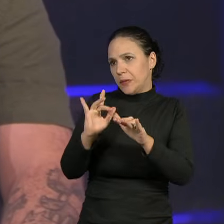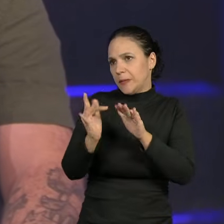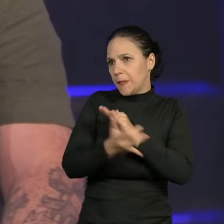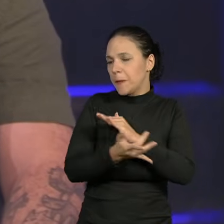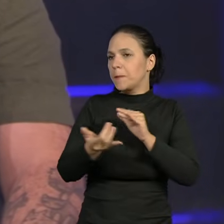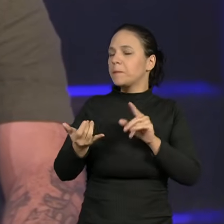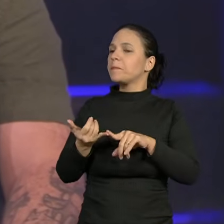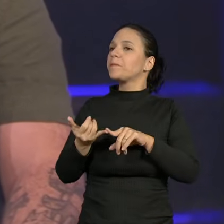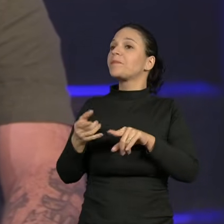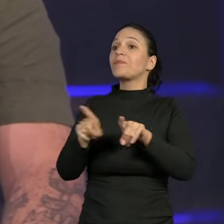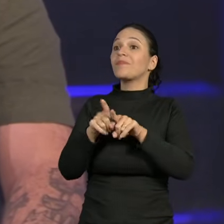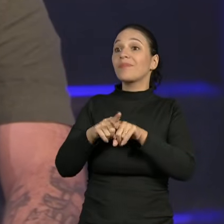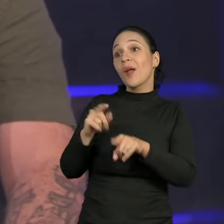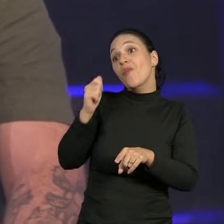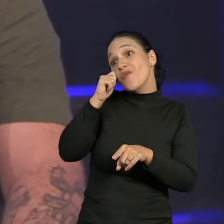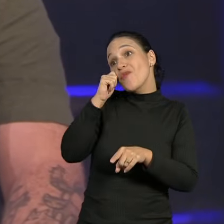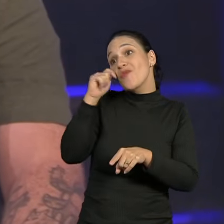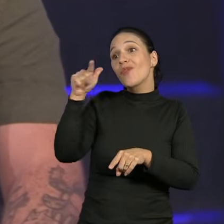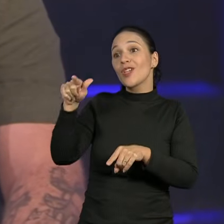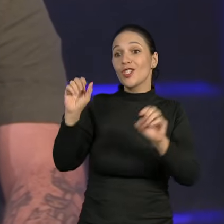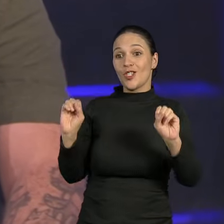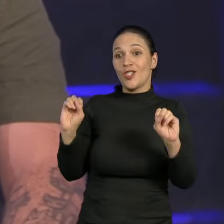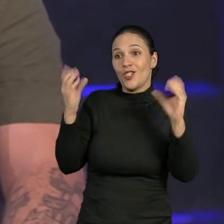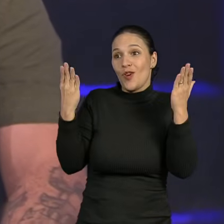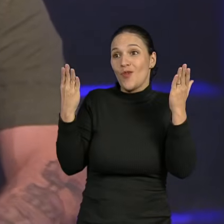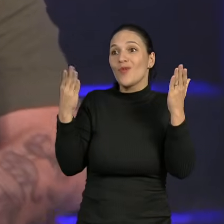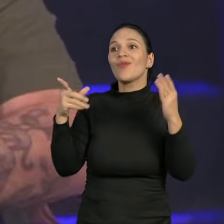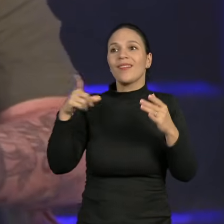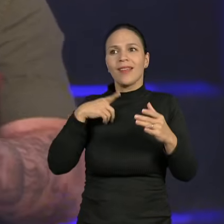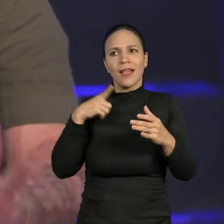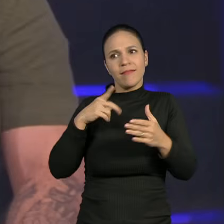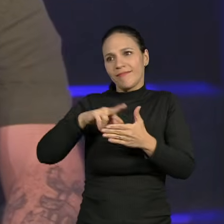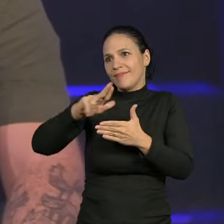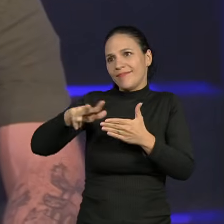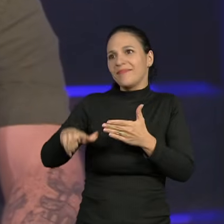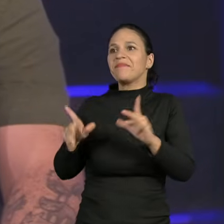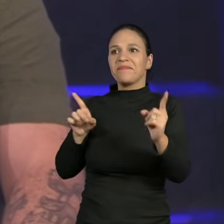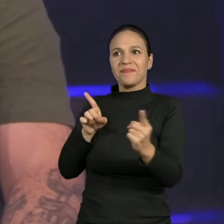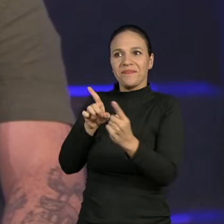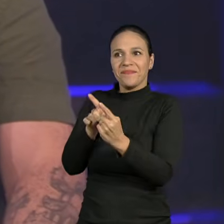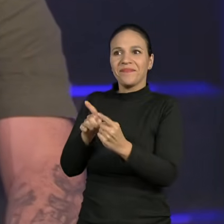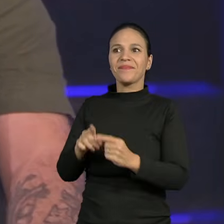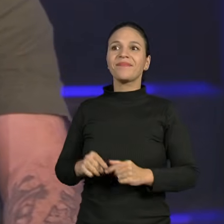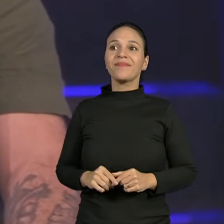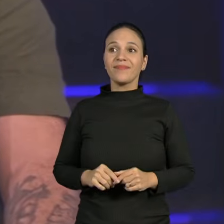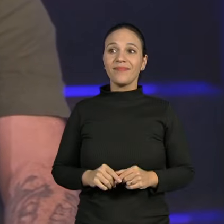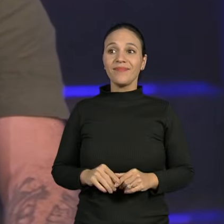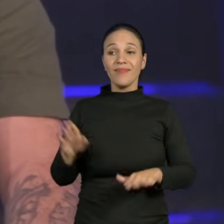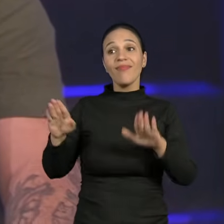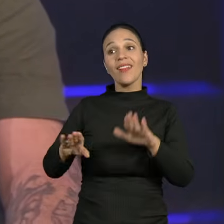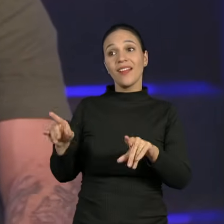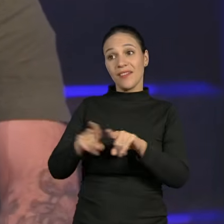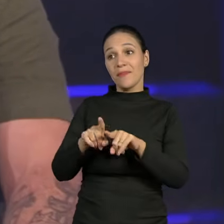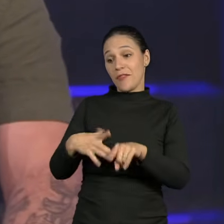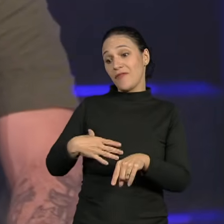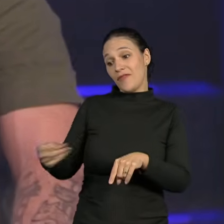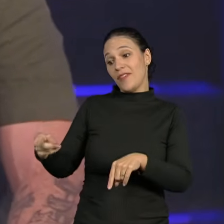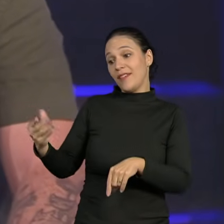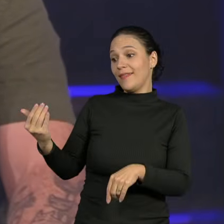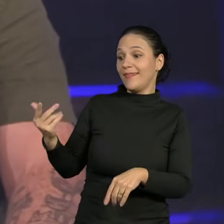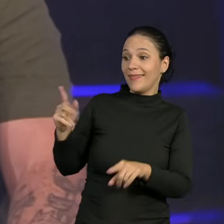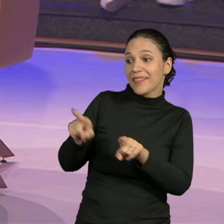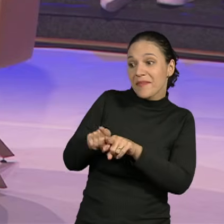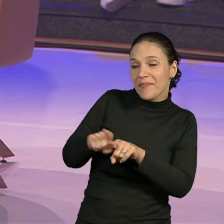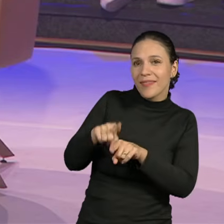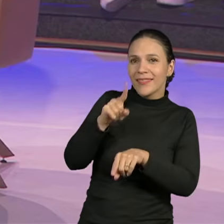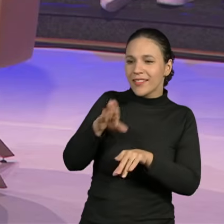sociais, muitas vezes ao vivo nos nossos shows também. Vem de várias formas. Muitas vezes das nossos próprios filhos também. Você